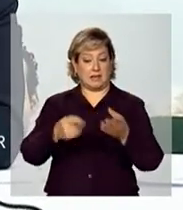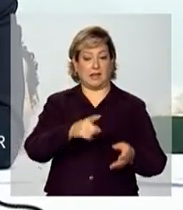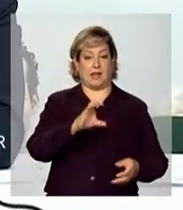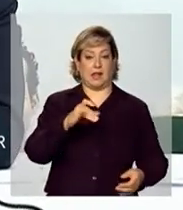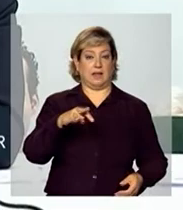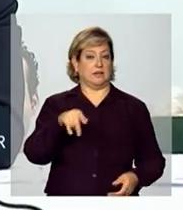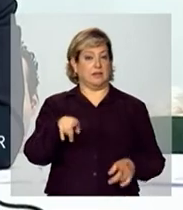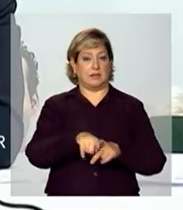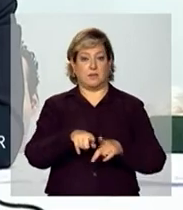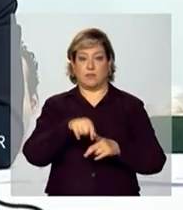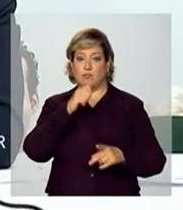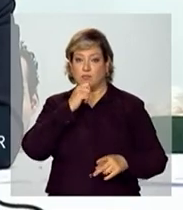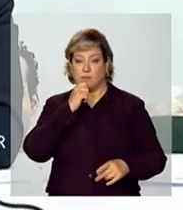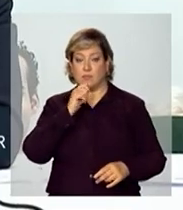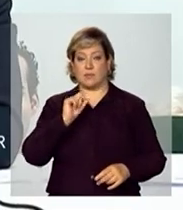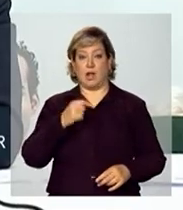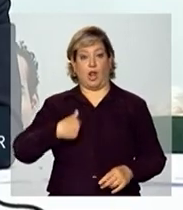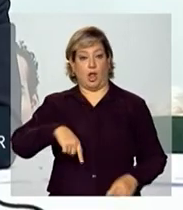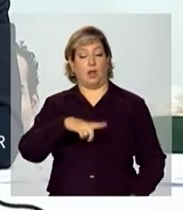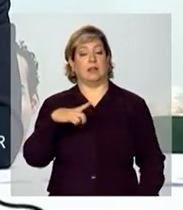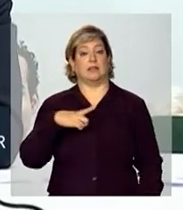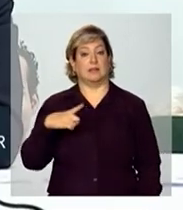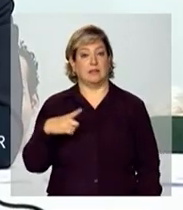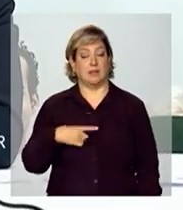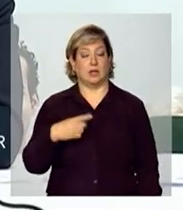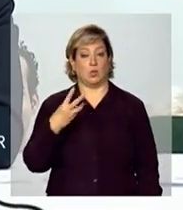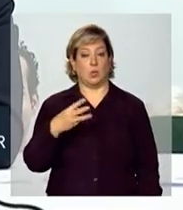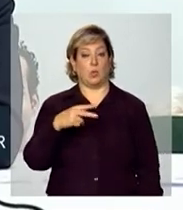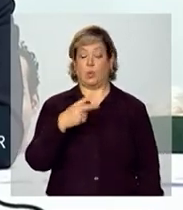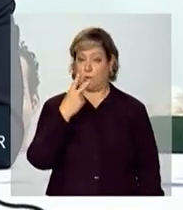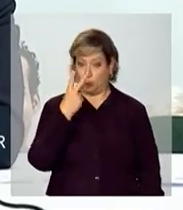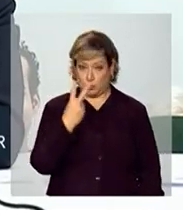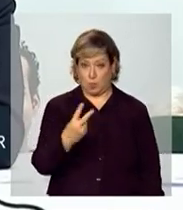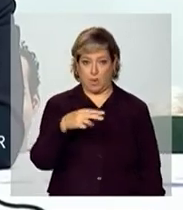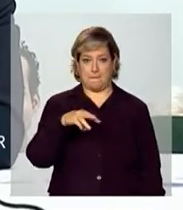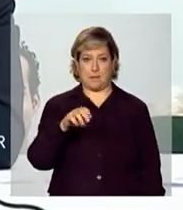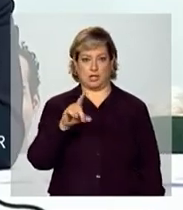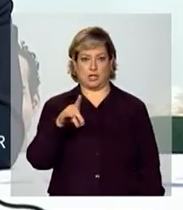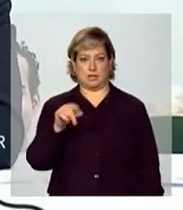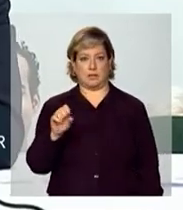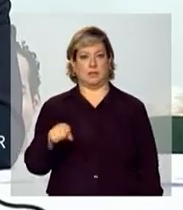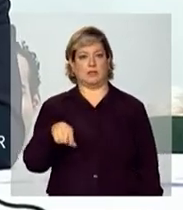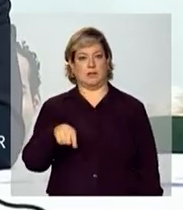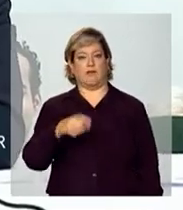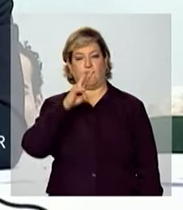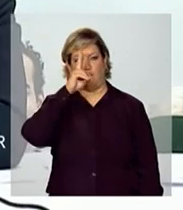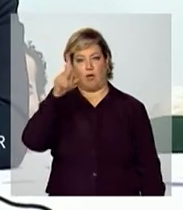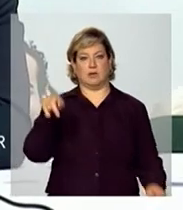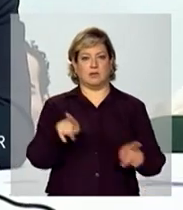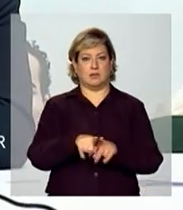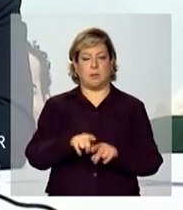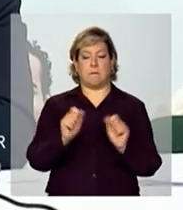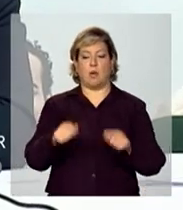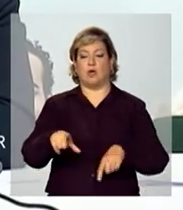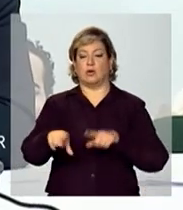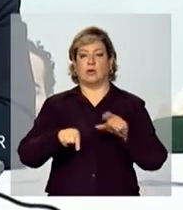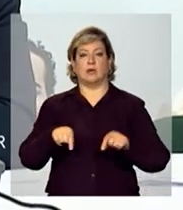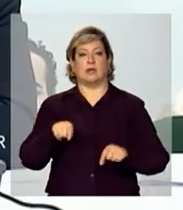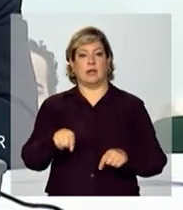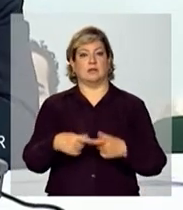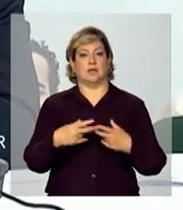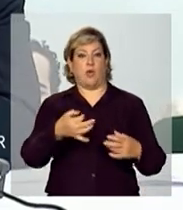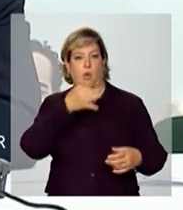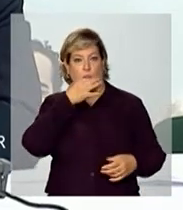portanto aqui nós estamos com Duas Medidas muito fortes específicas com que o cliente tem essa opção agora de que pode exercer essa